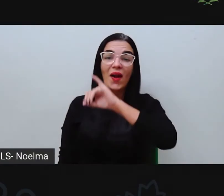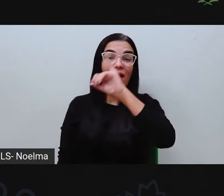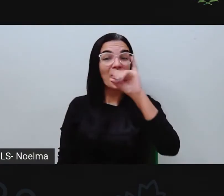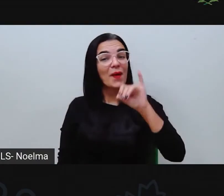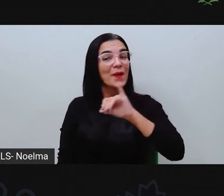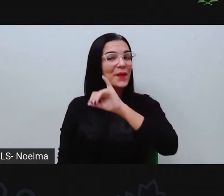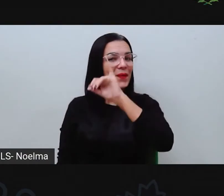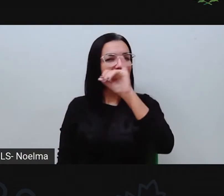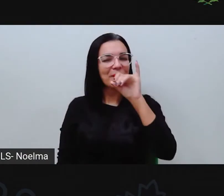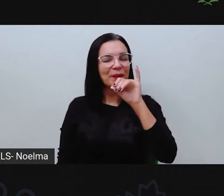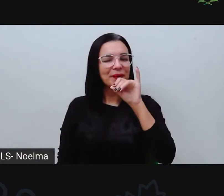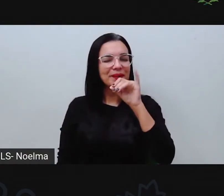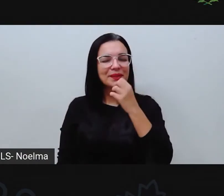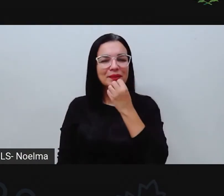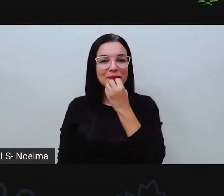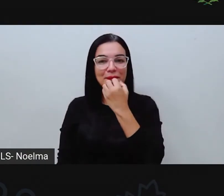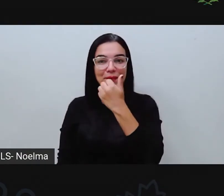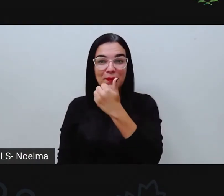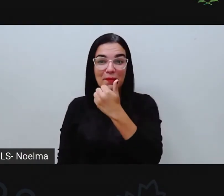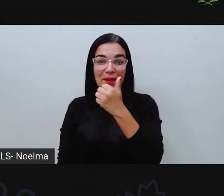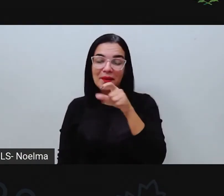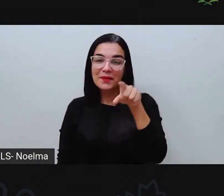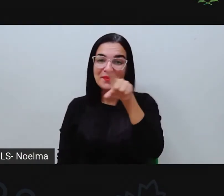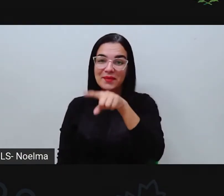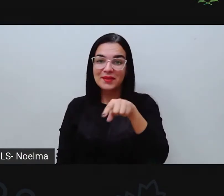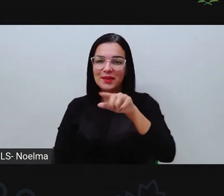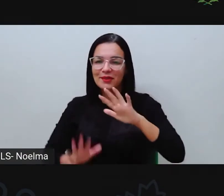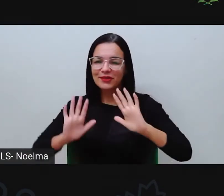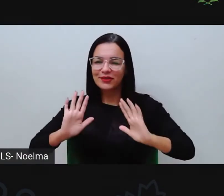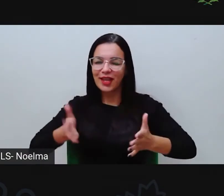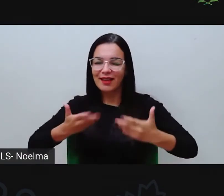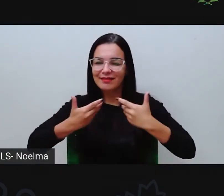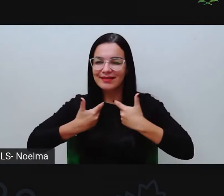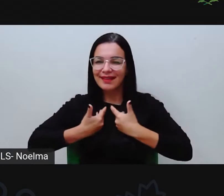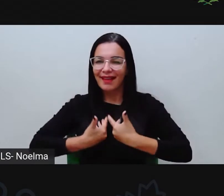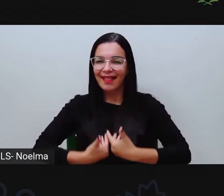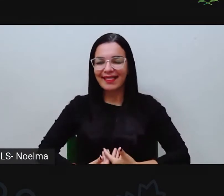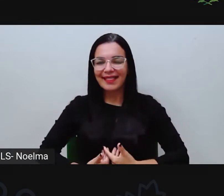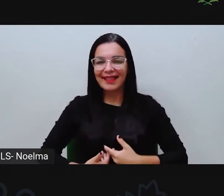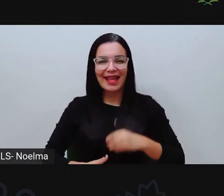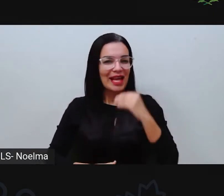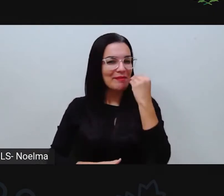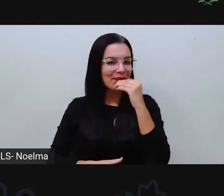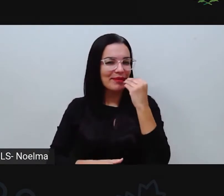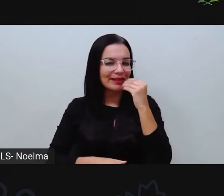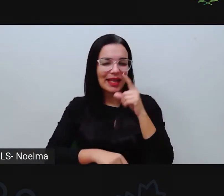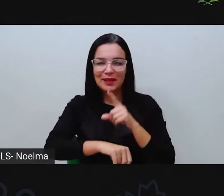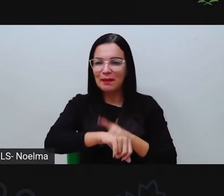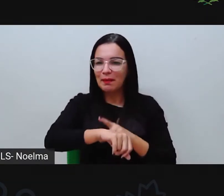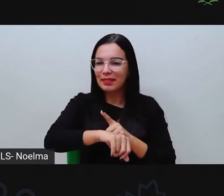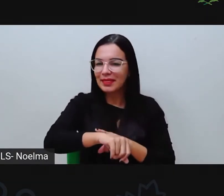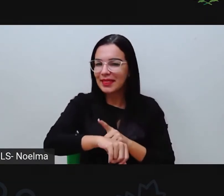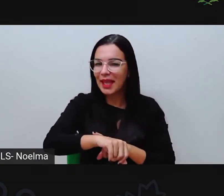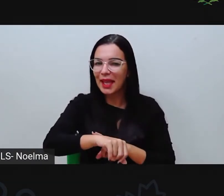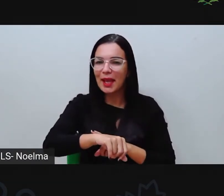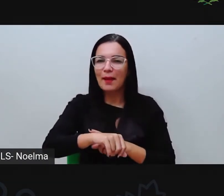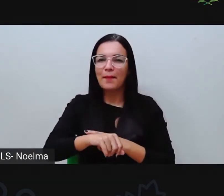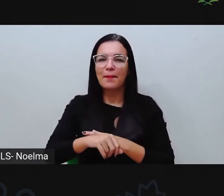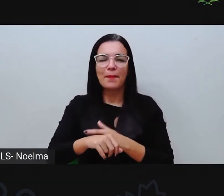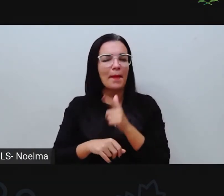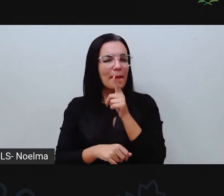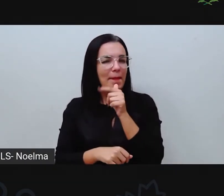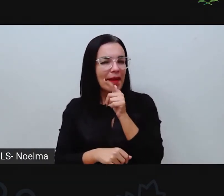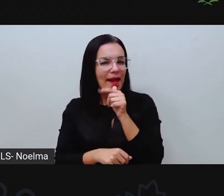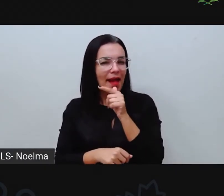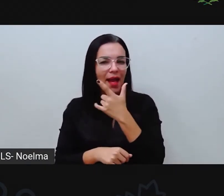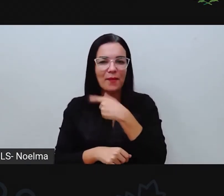Olá, meus amores! E aí, tudo bem com vocês? Descansados? Já aproveitaram esse tempinho aí para tomar uma